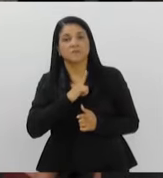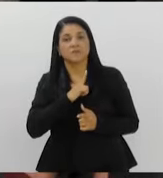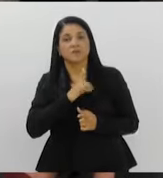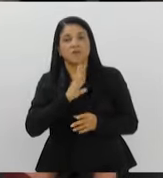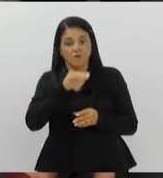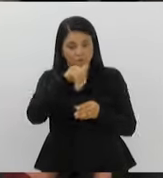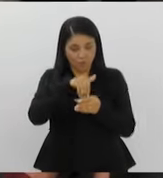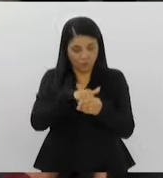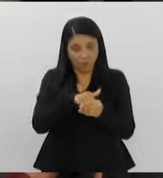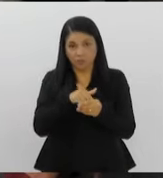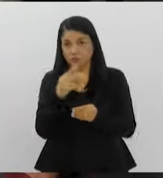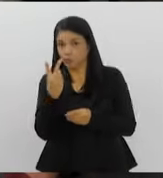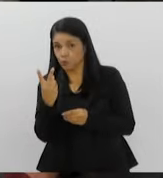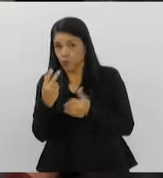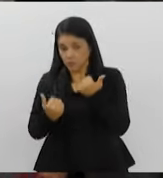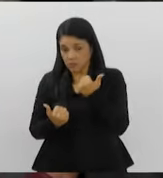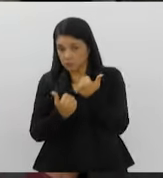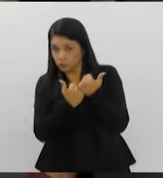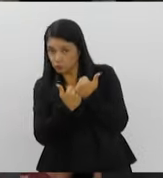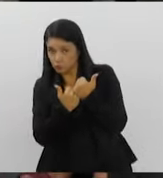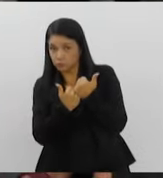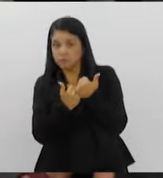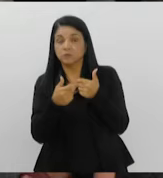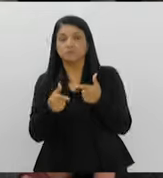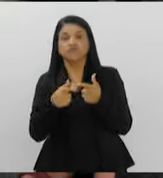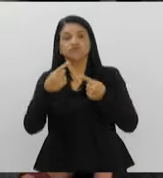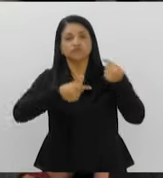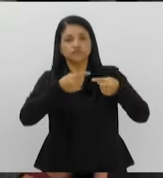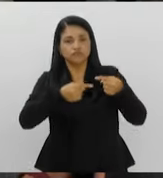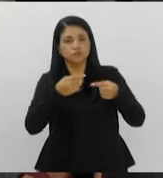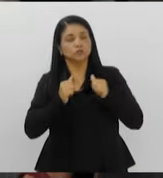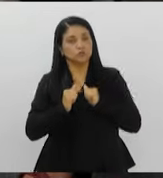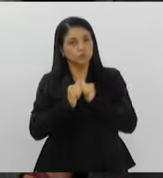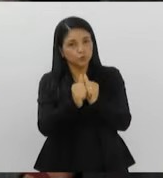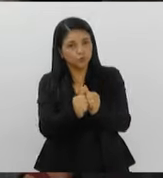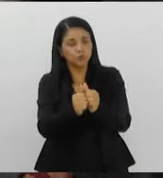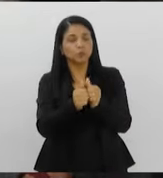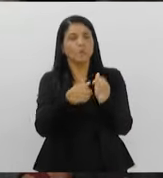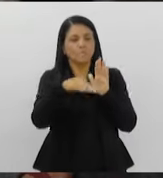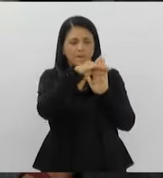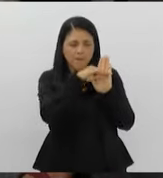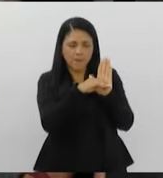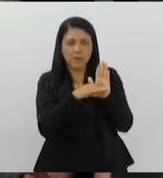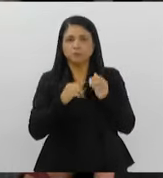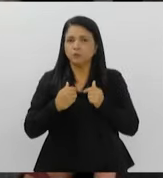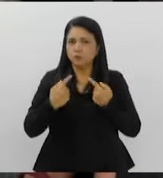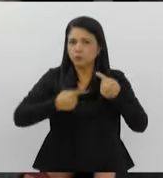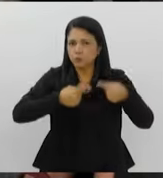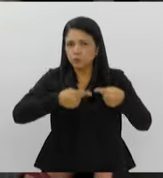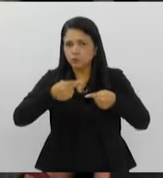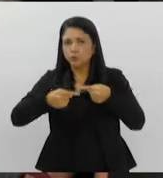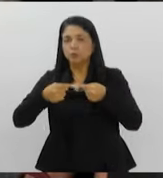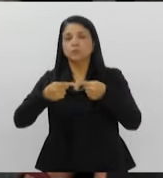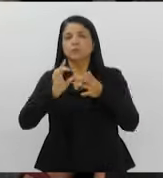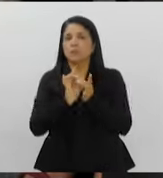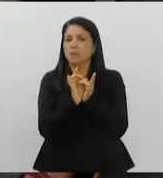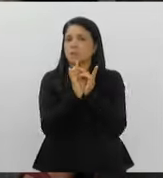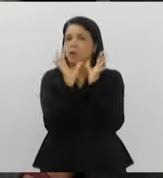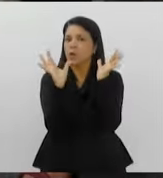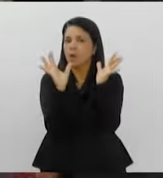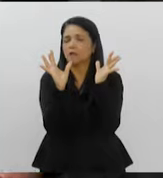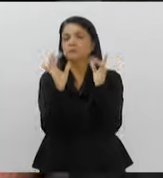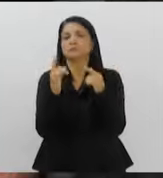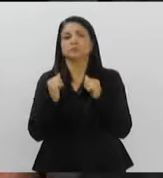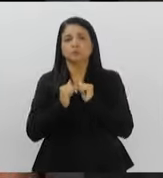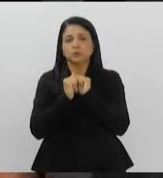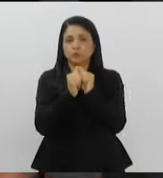duas adjuntas, de discutirmos juntos, tocarmos as pautas juntos, tudo será muito democrático, junto